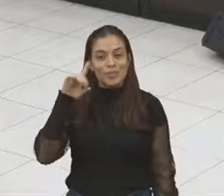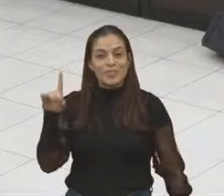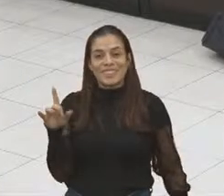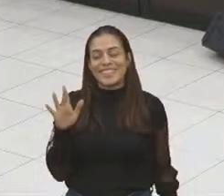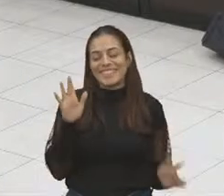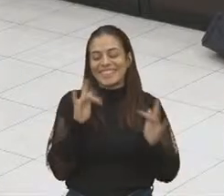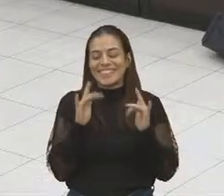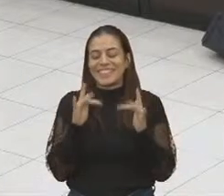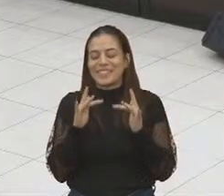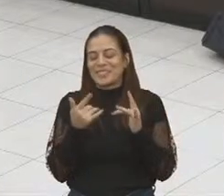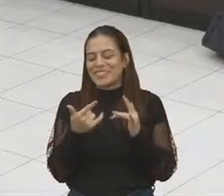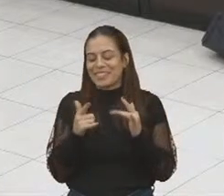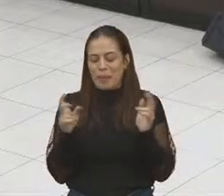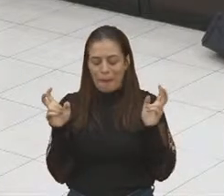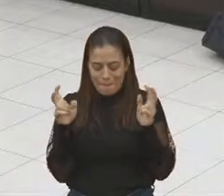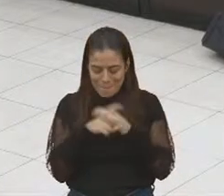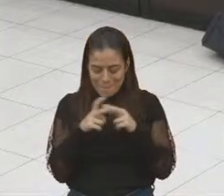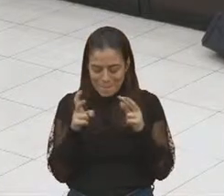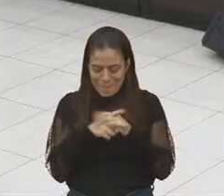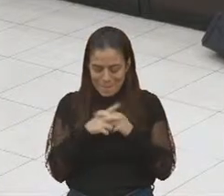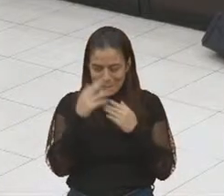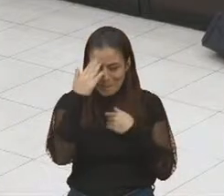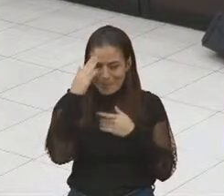né? Graças a Deus.